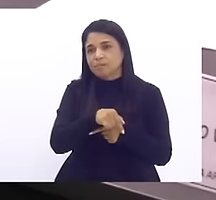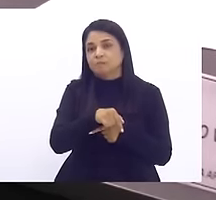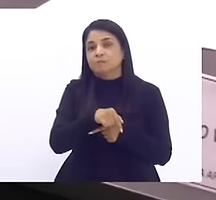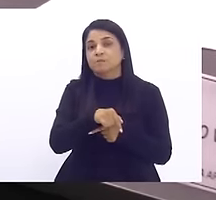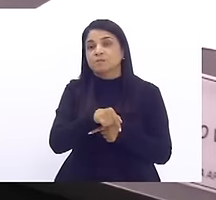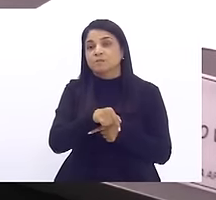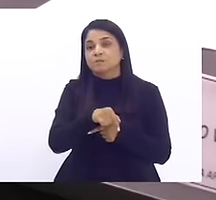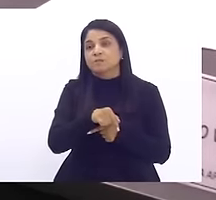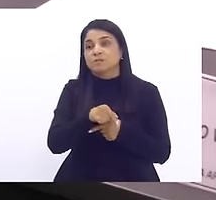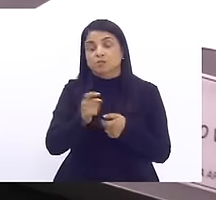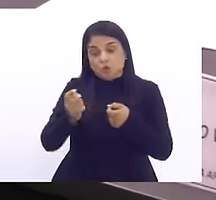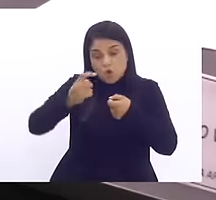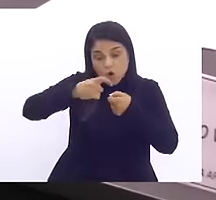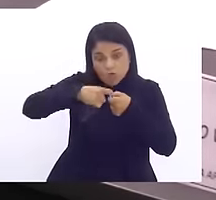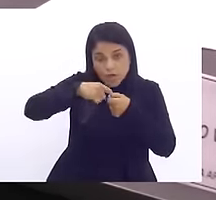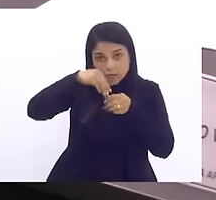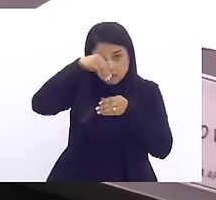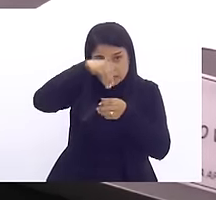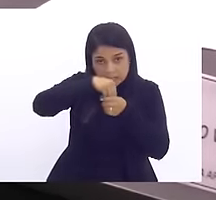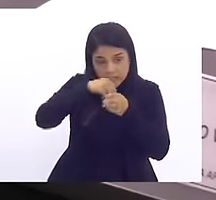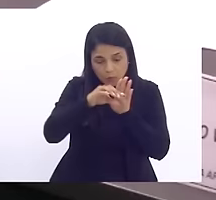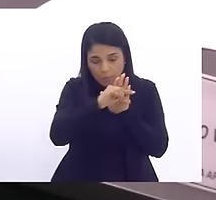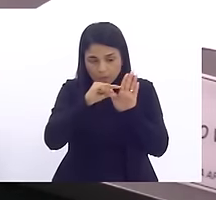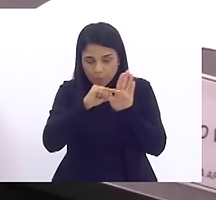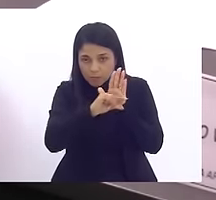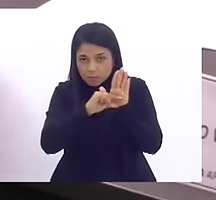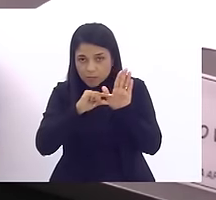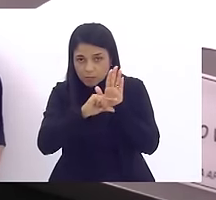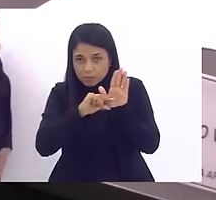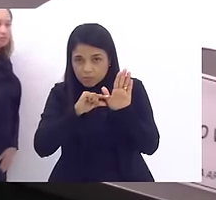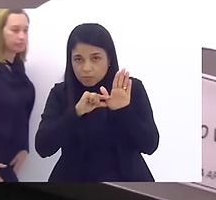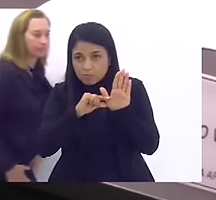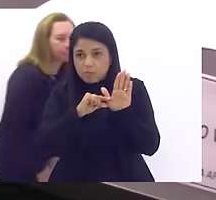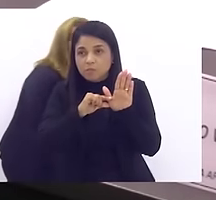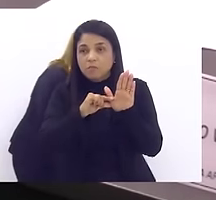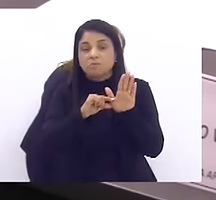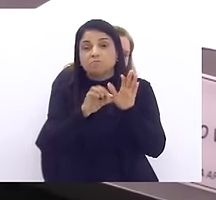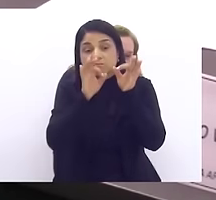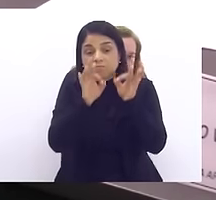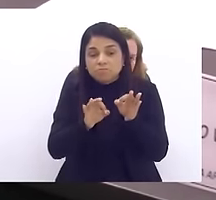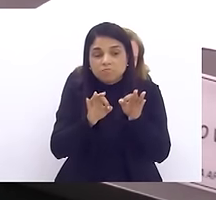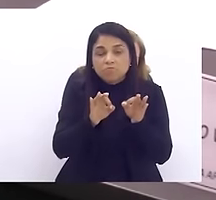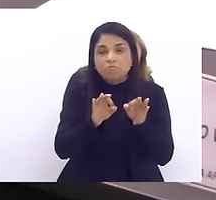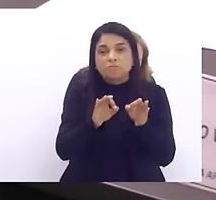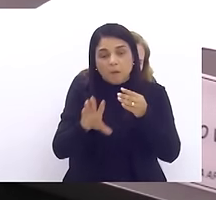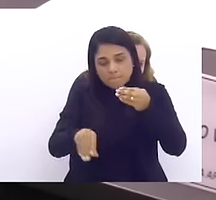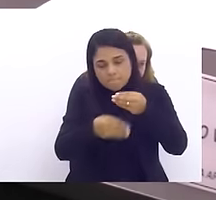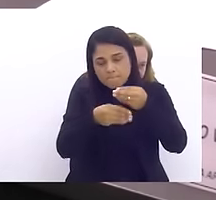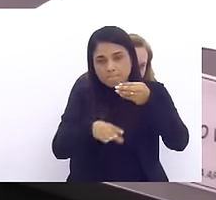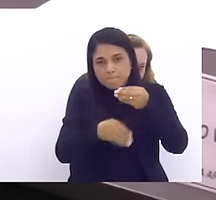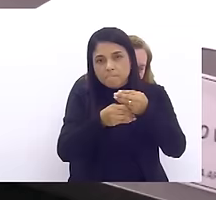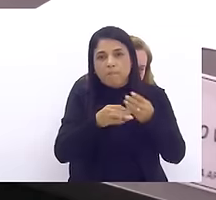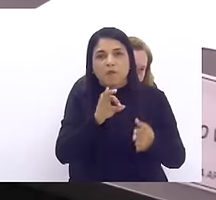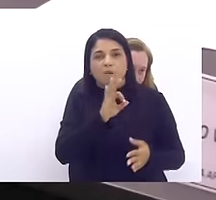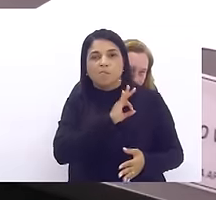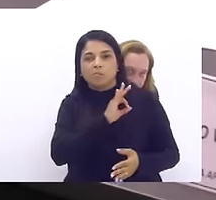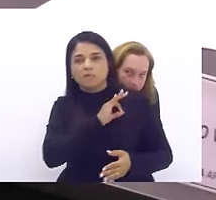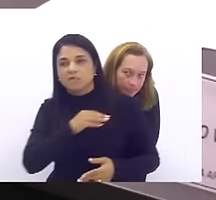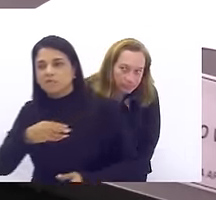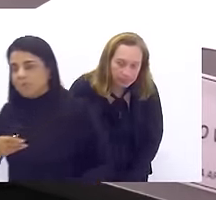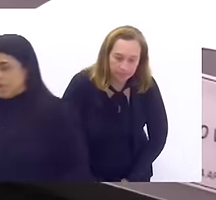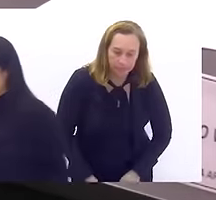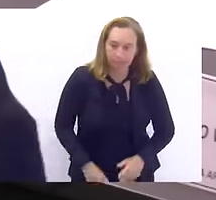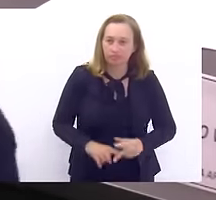dentro dos convênios acertar os convênios para ver o que que pode fazer a gente a PM o Detran